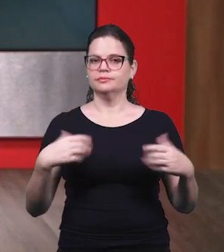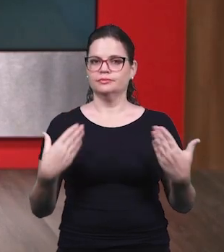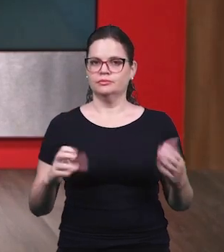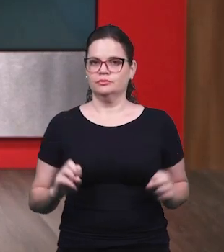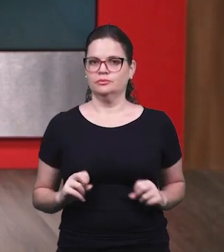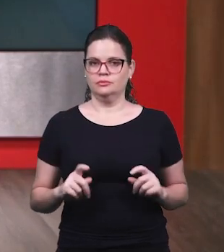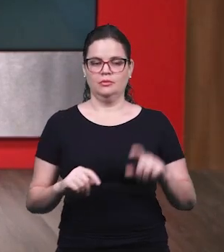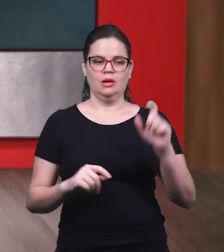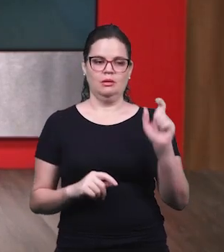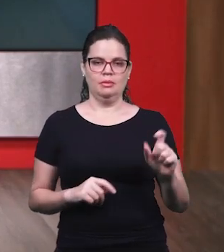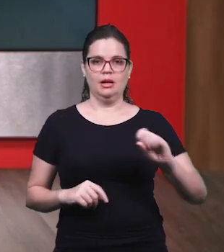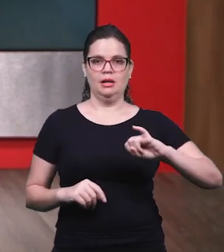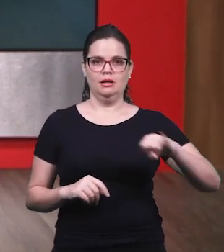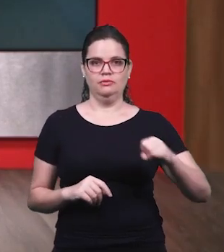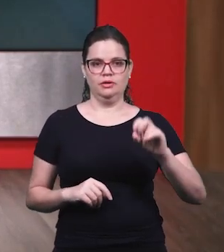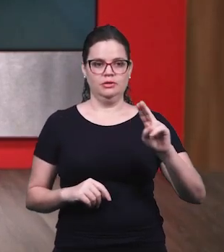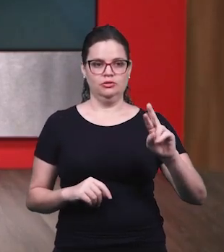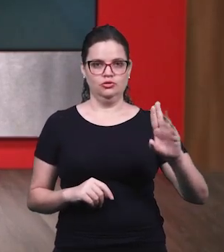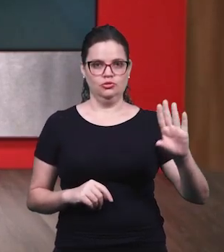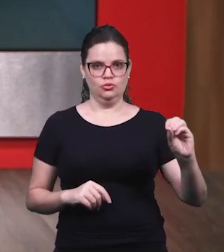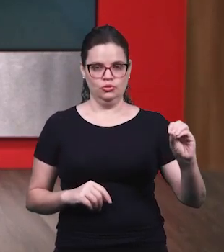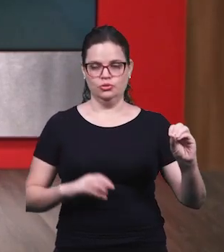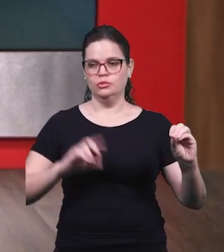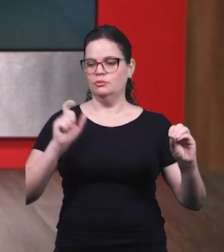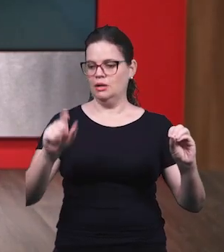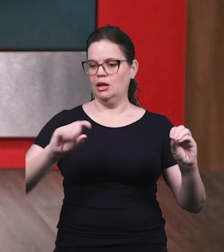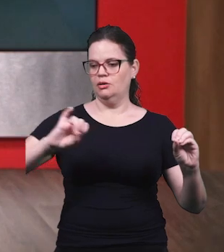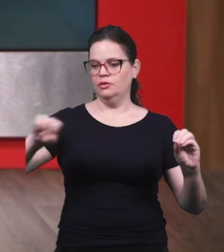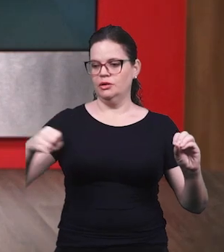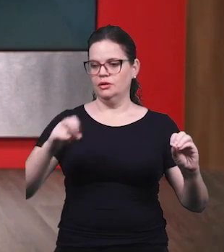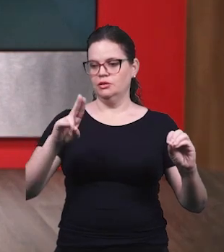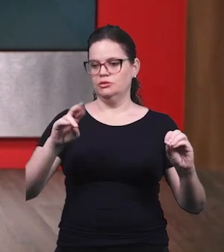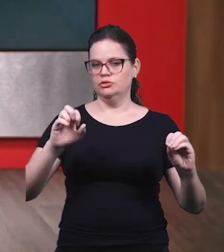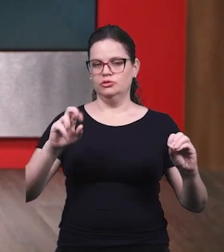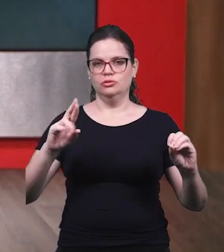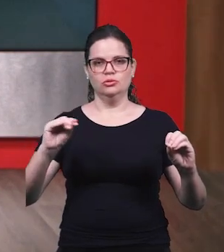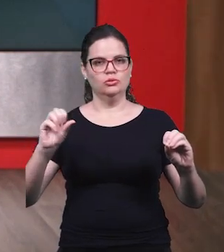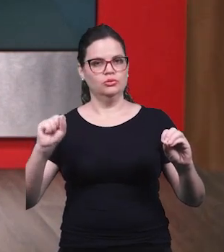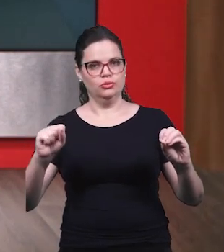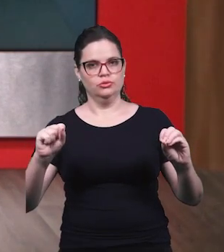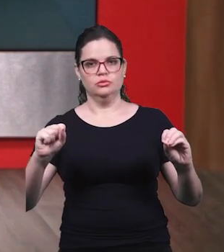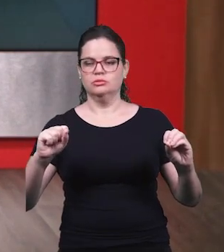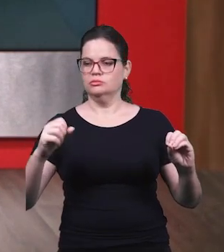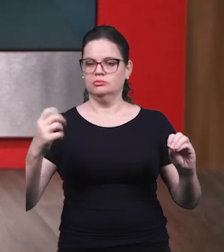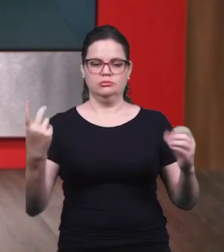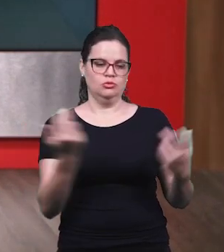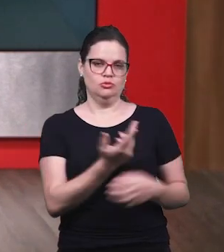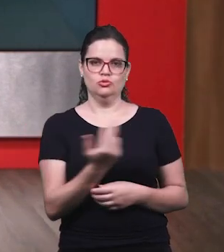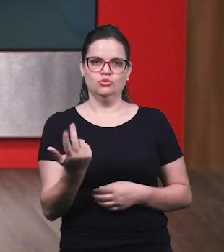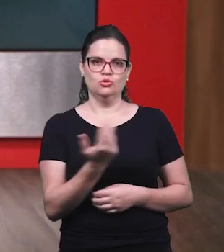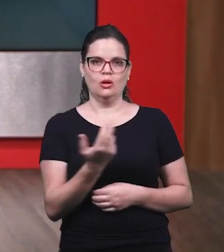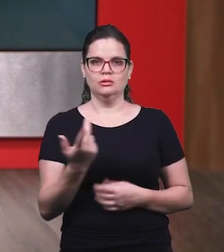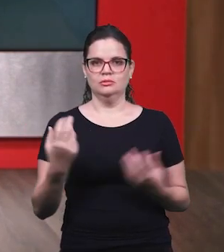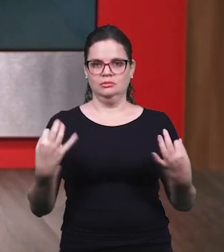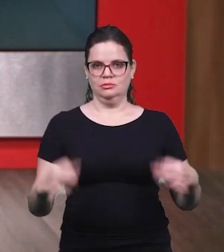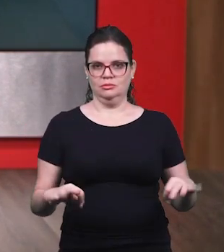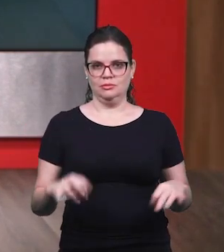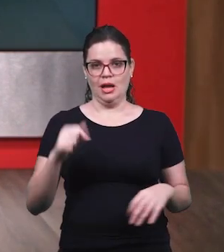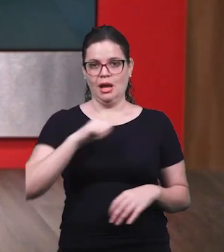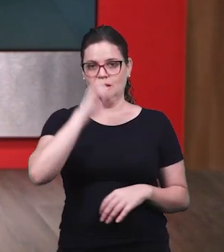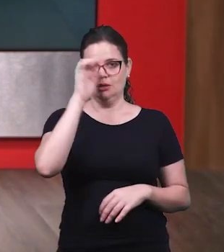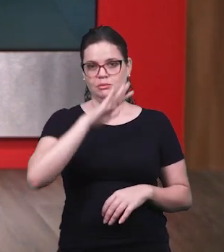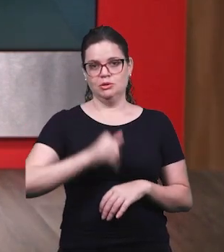a expressão juro é também correta. No Brasil, usamos mais no plural.